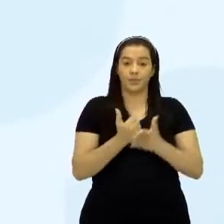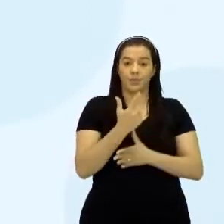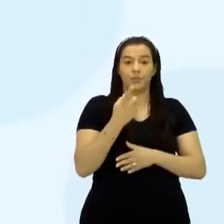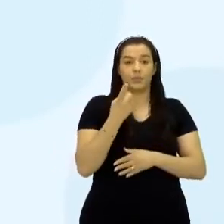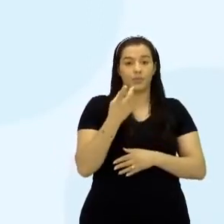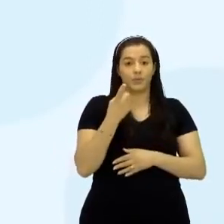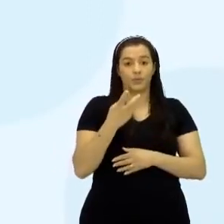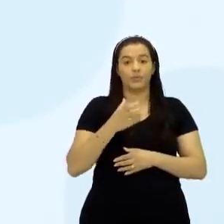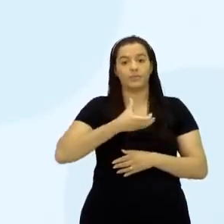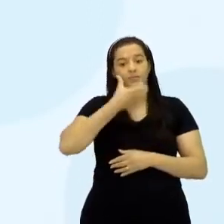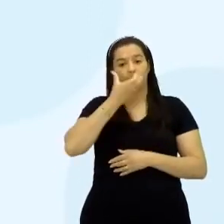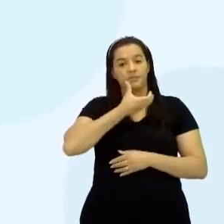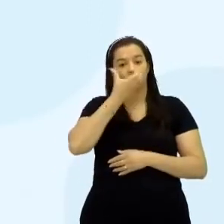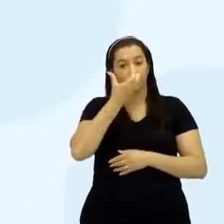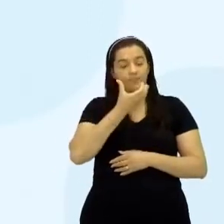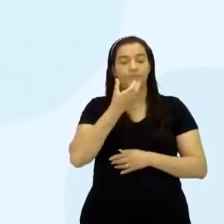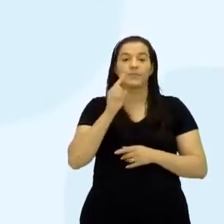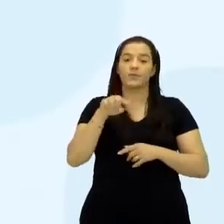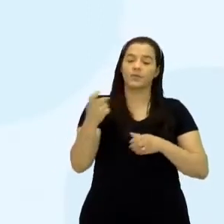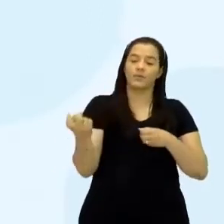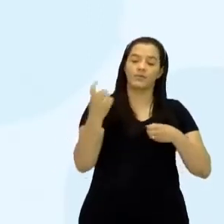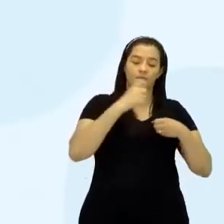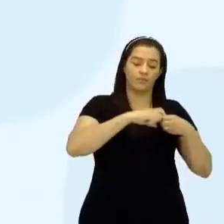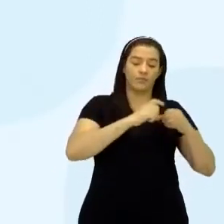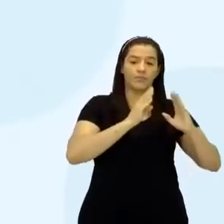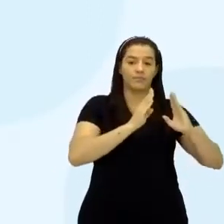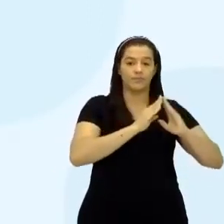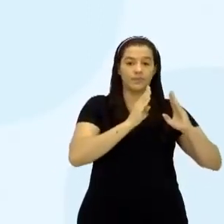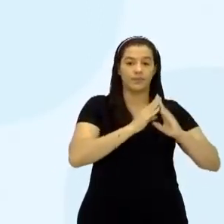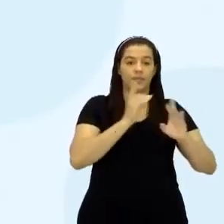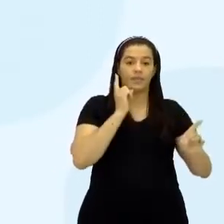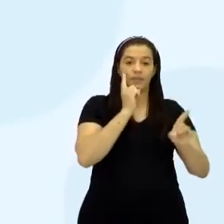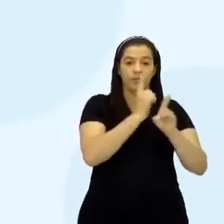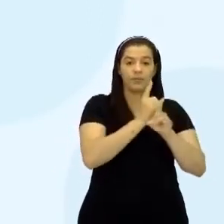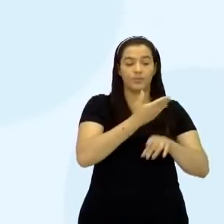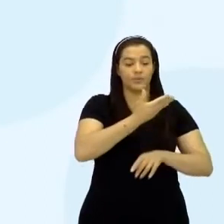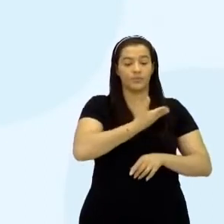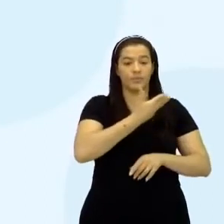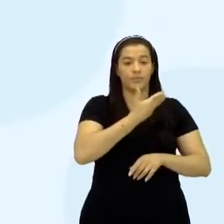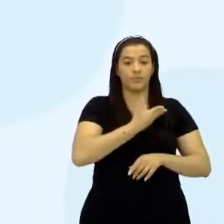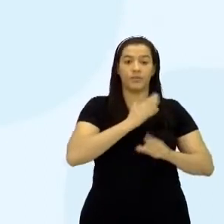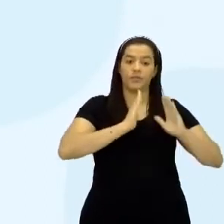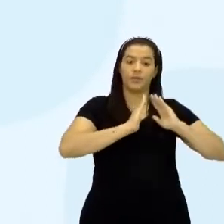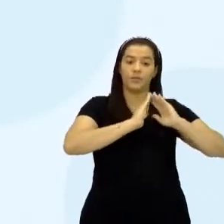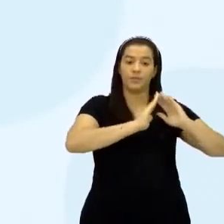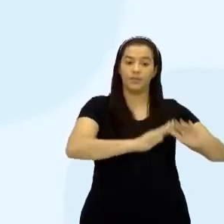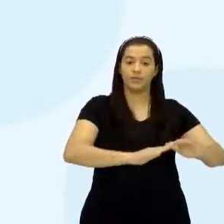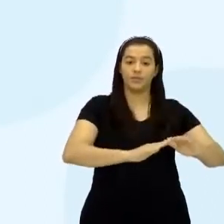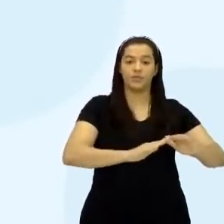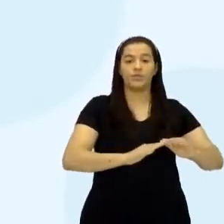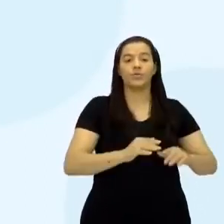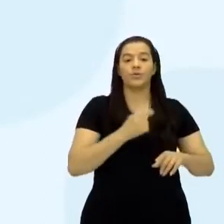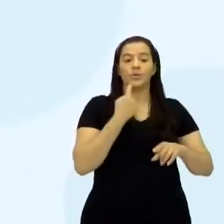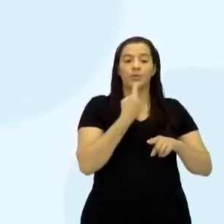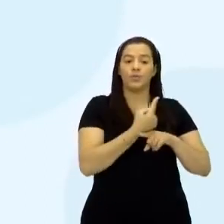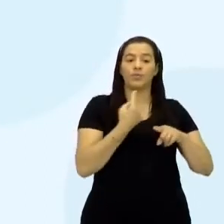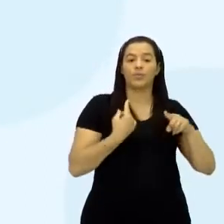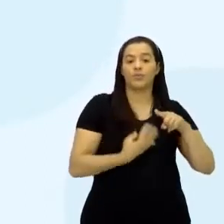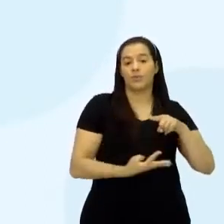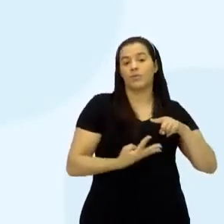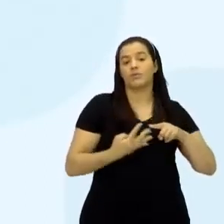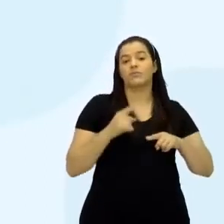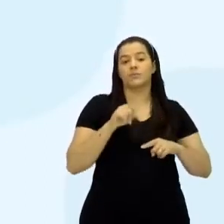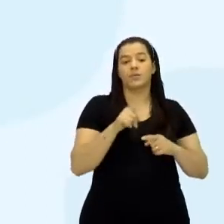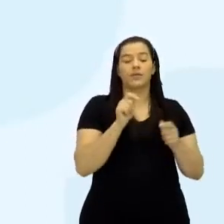maçãs na quitanda. Quando estava voltando para casa, encontrou sua amiga Laurinha, que lhe pediu 1/4 das maçãs para fazer